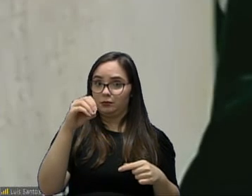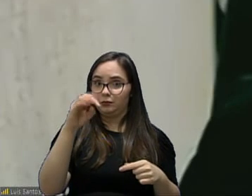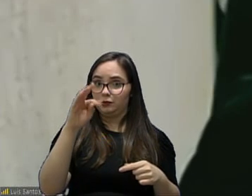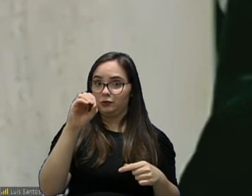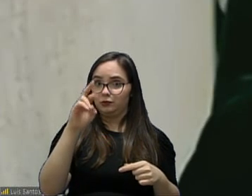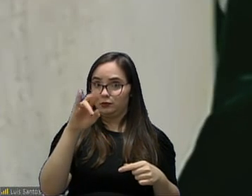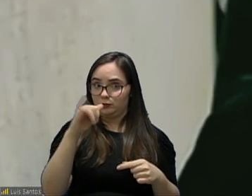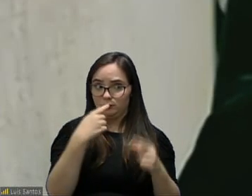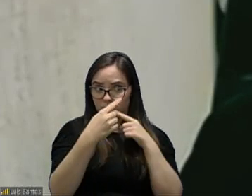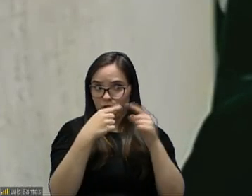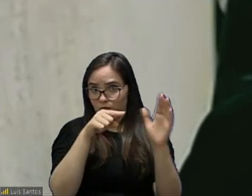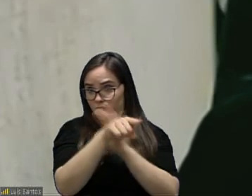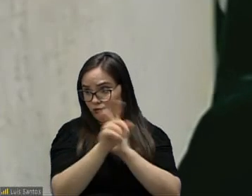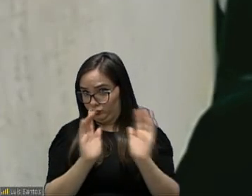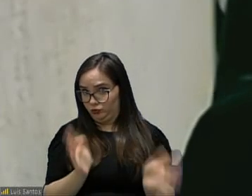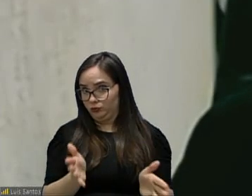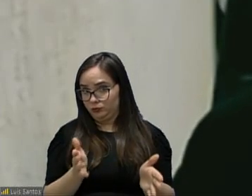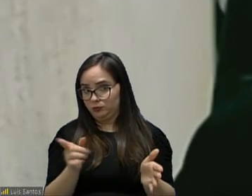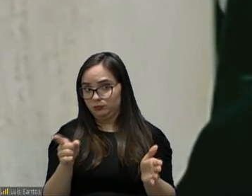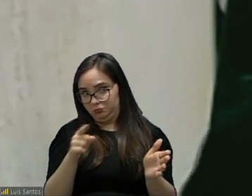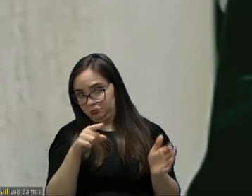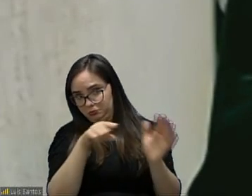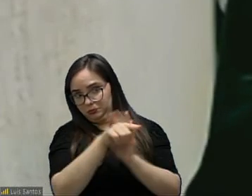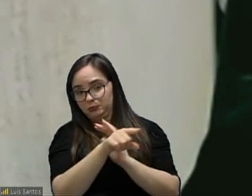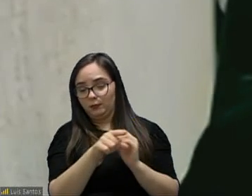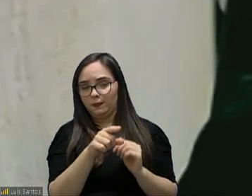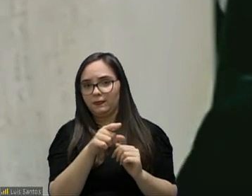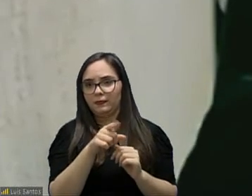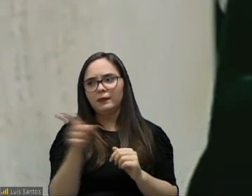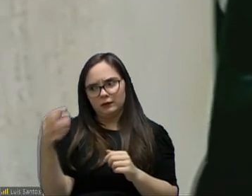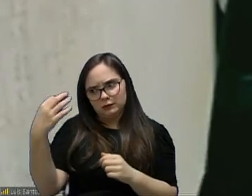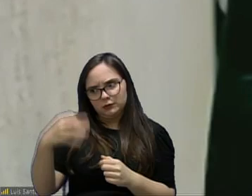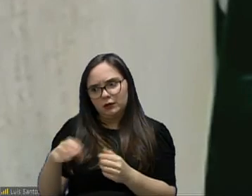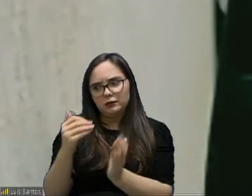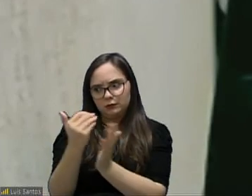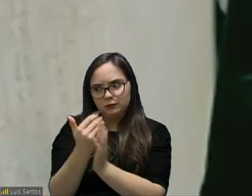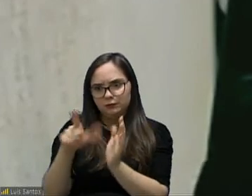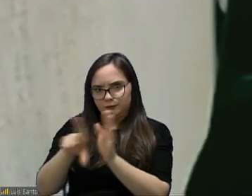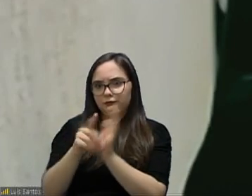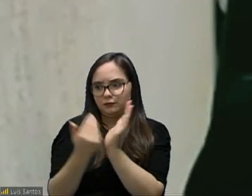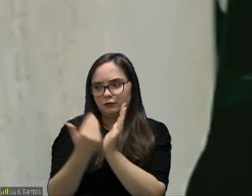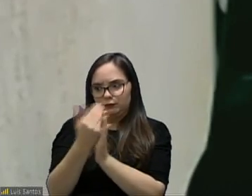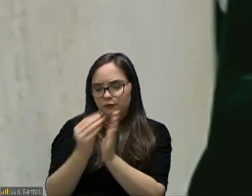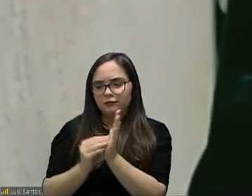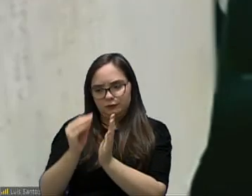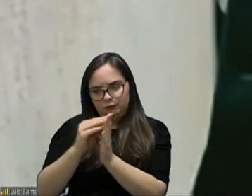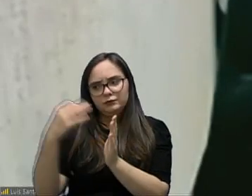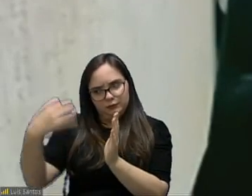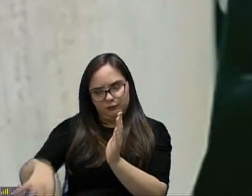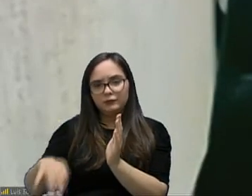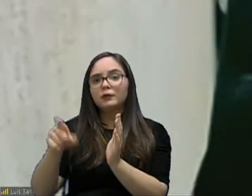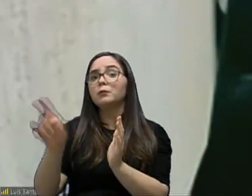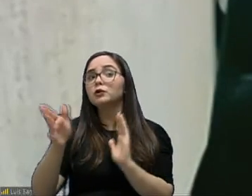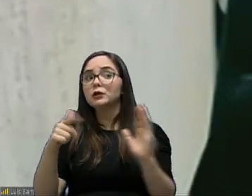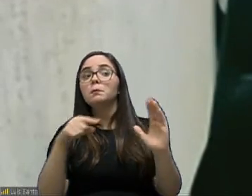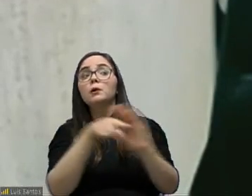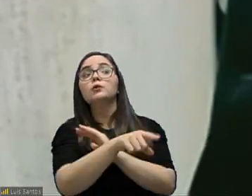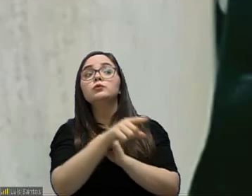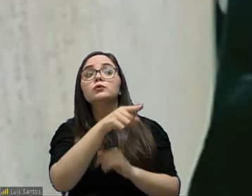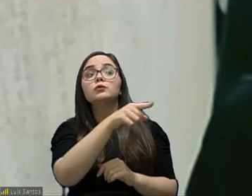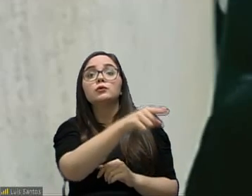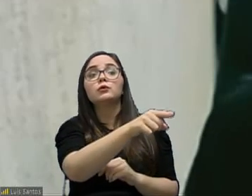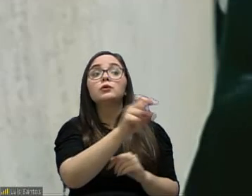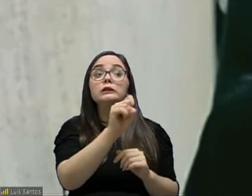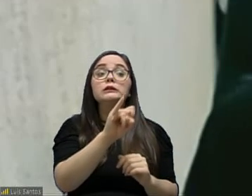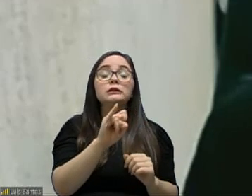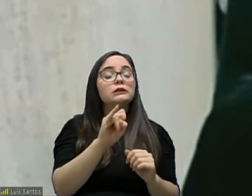extremamente pertinente também, necessária, se ela realmente sana esse problema